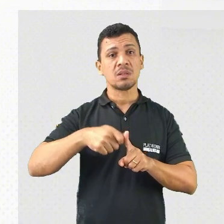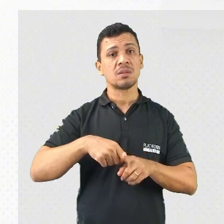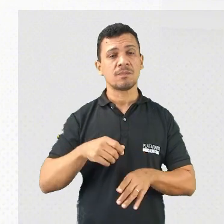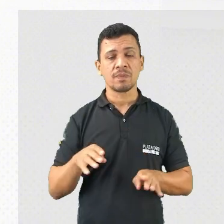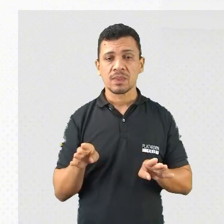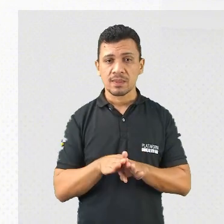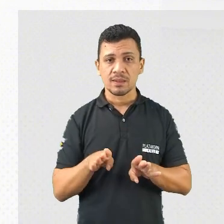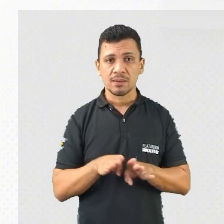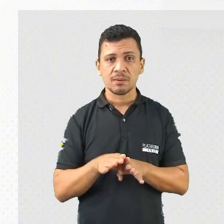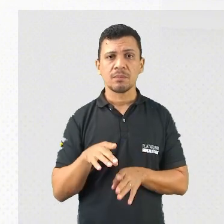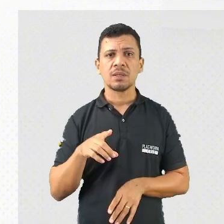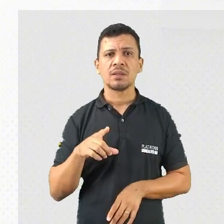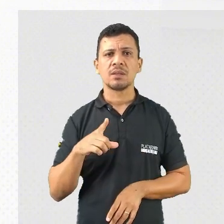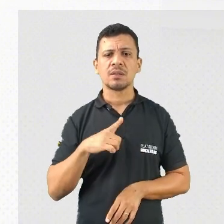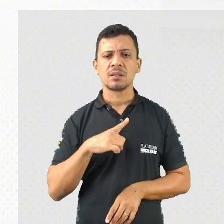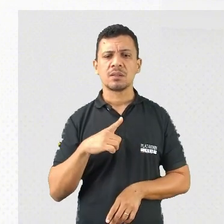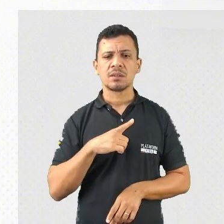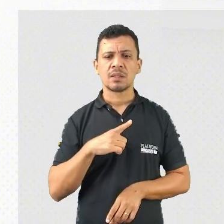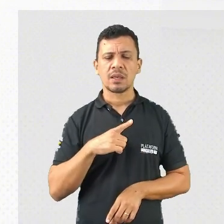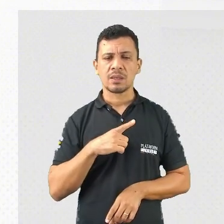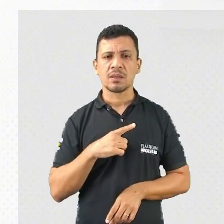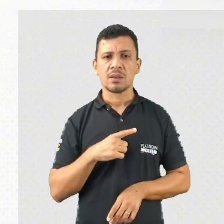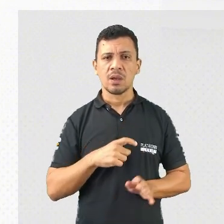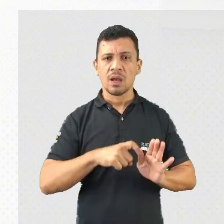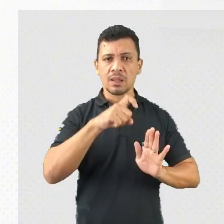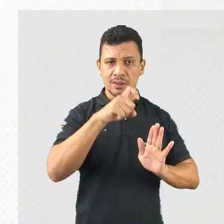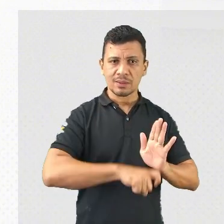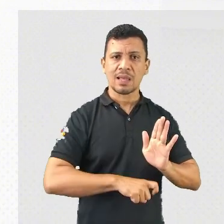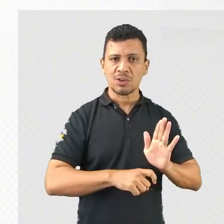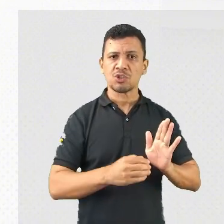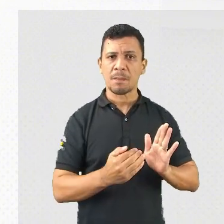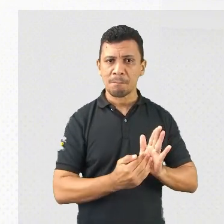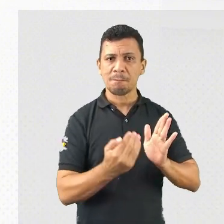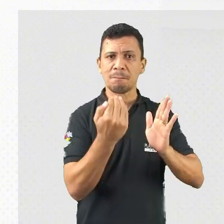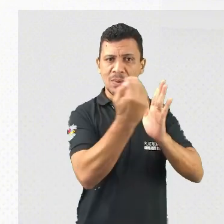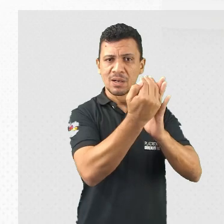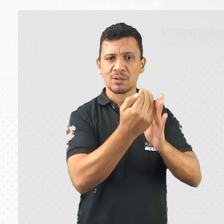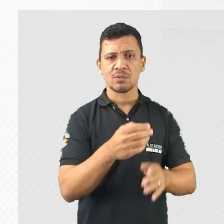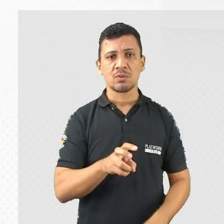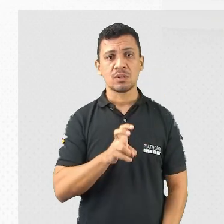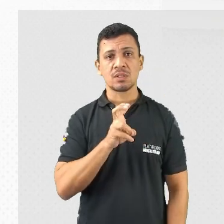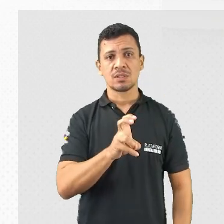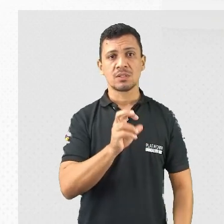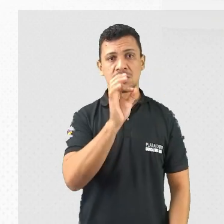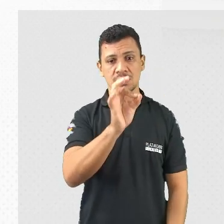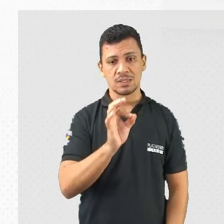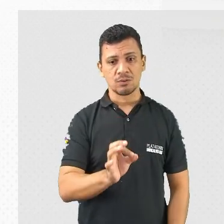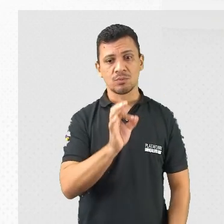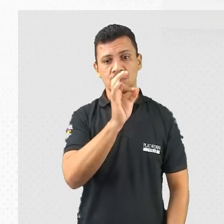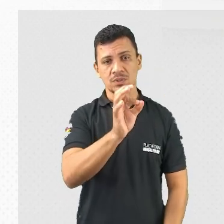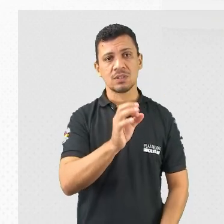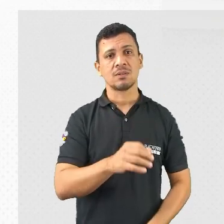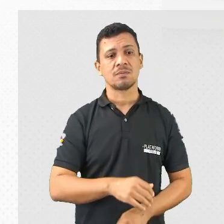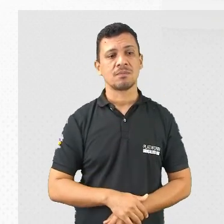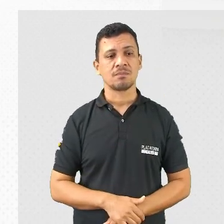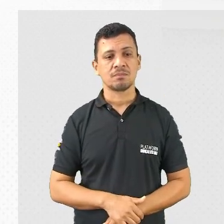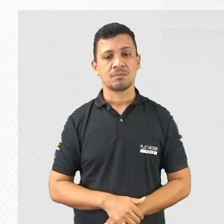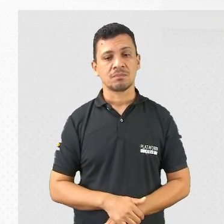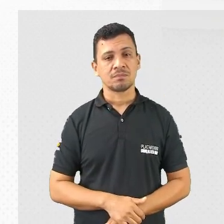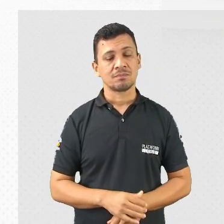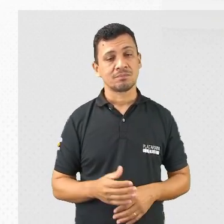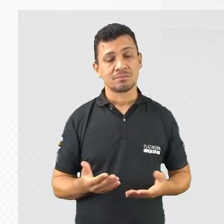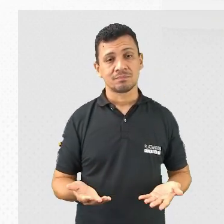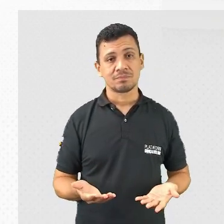tem também uma taxa um pouco maior também. A taxa aí é de 5%, né? Acho que